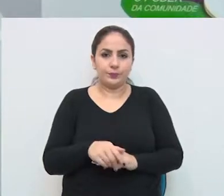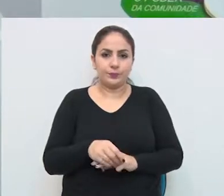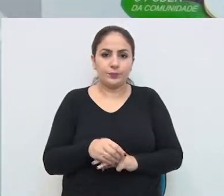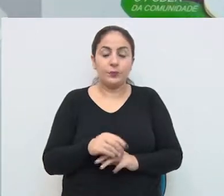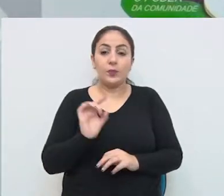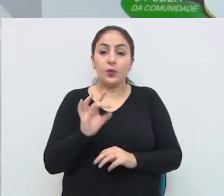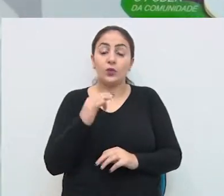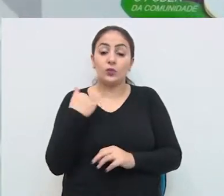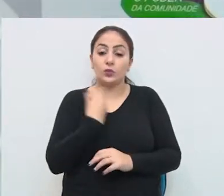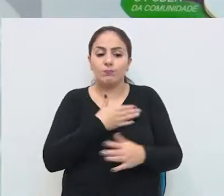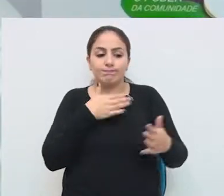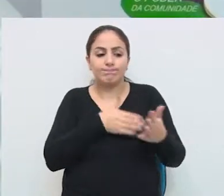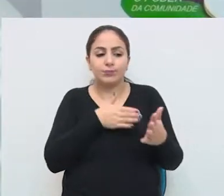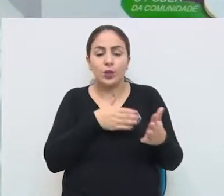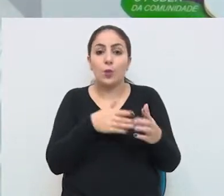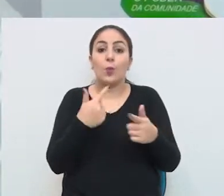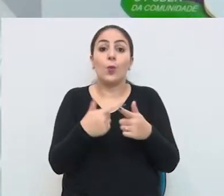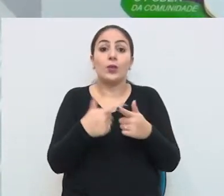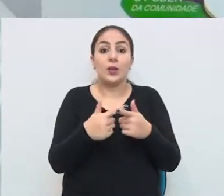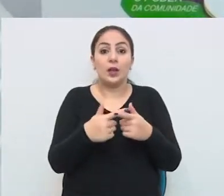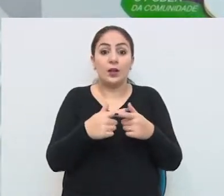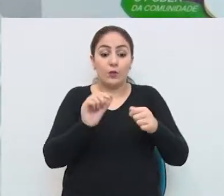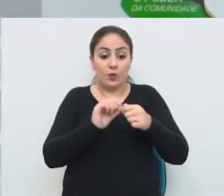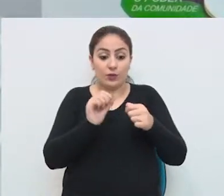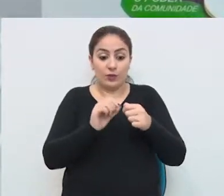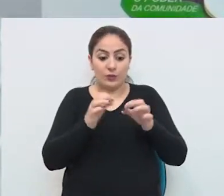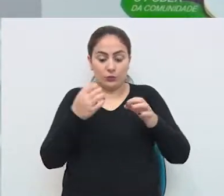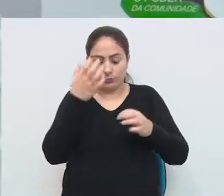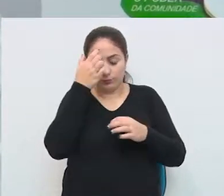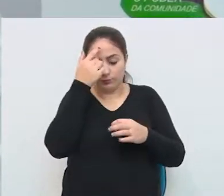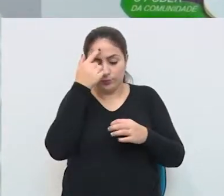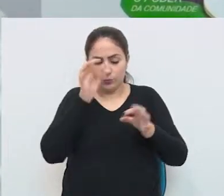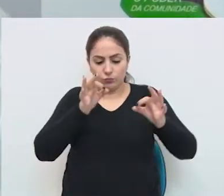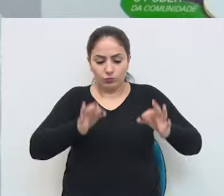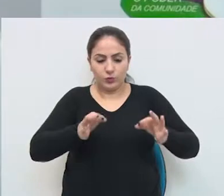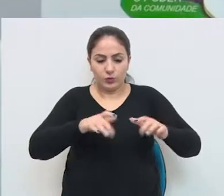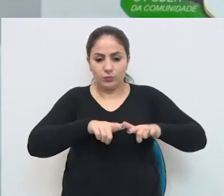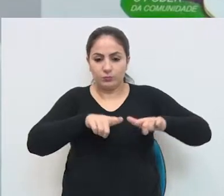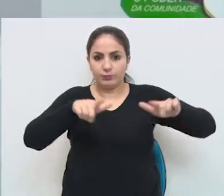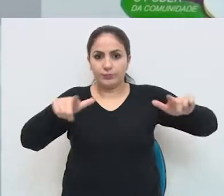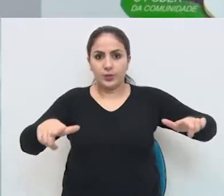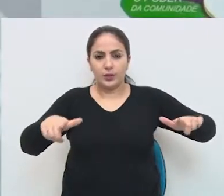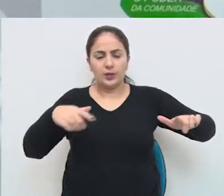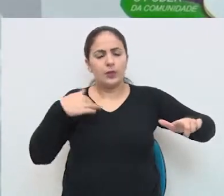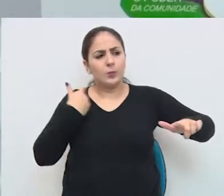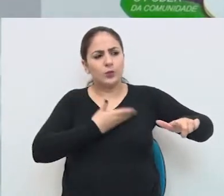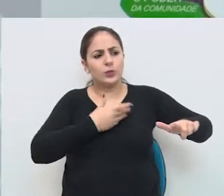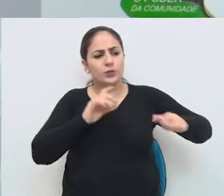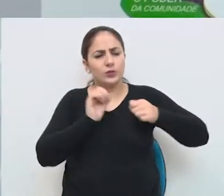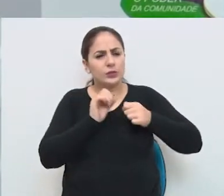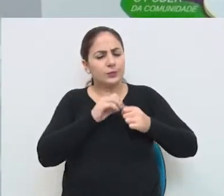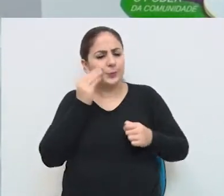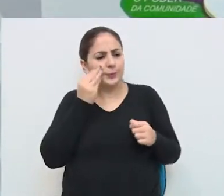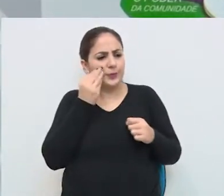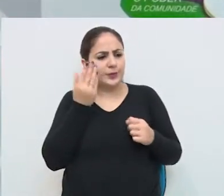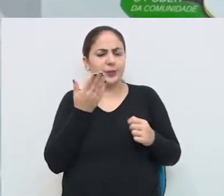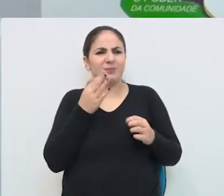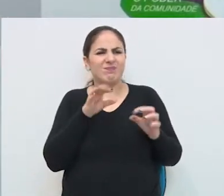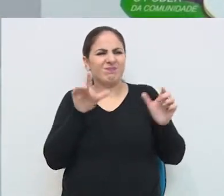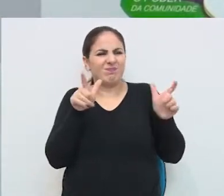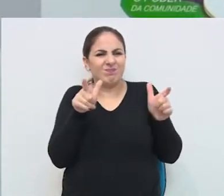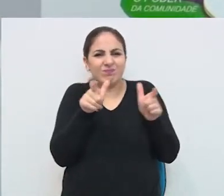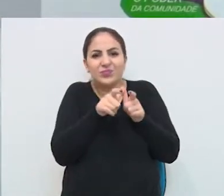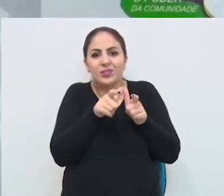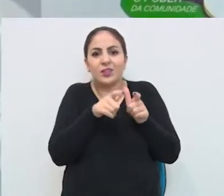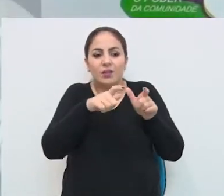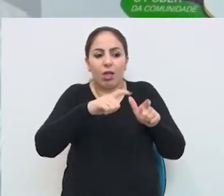E a gente só está tendo um impasse agora porque o campo foi projetado de um jeito e quando a gente fez uns jogos amistosos no terrão mesmo para experimentar, ele se